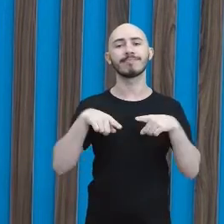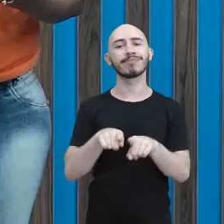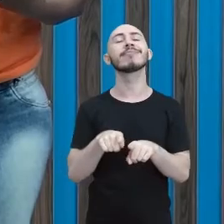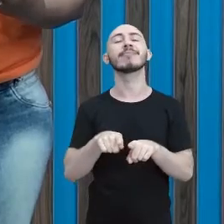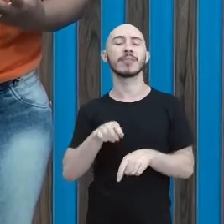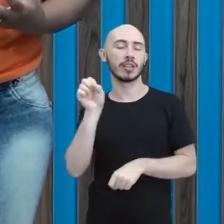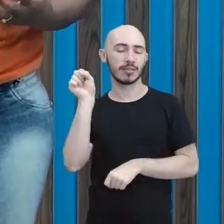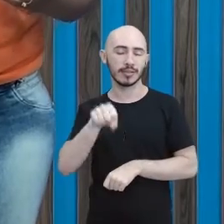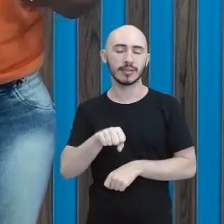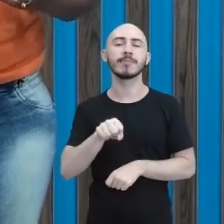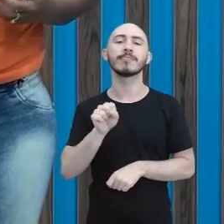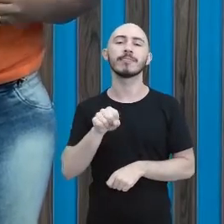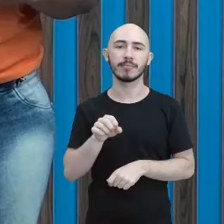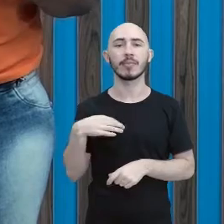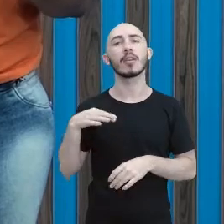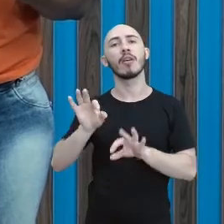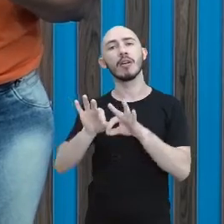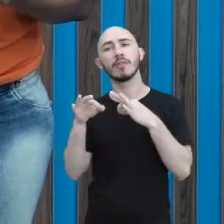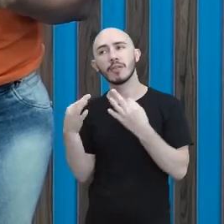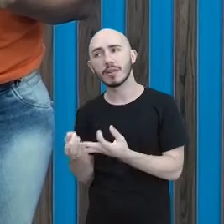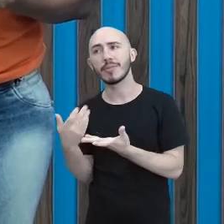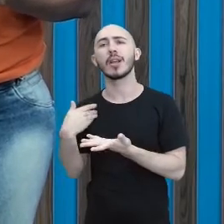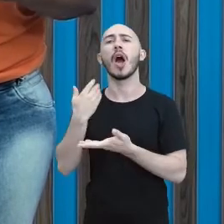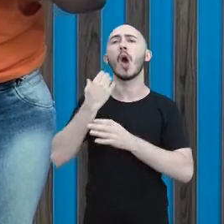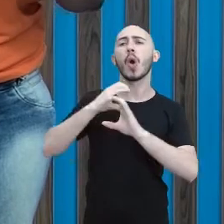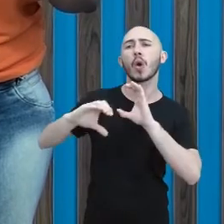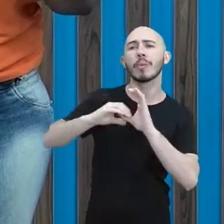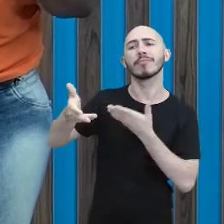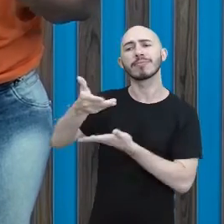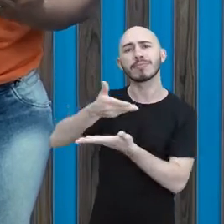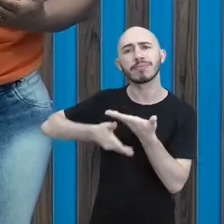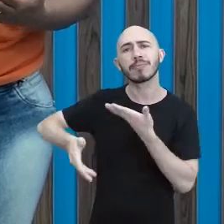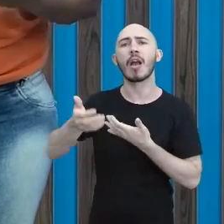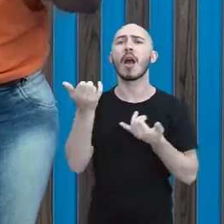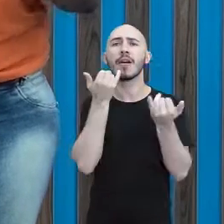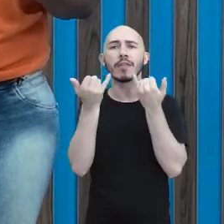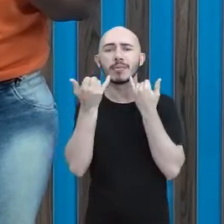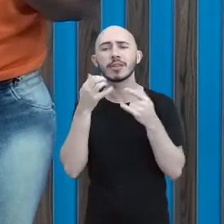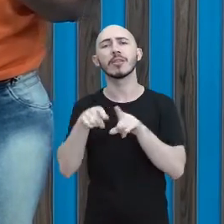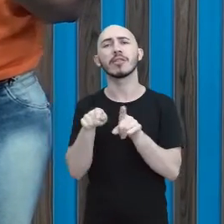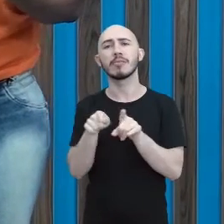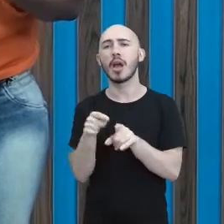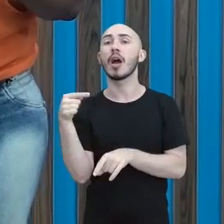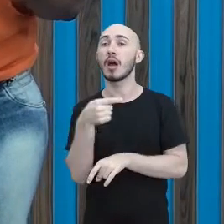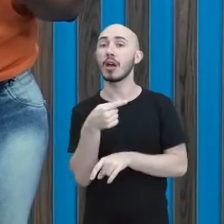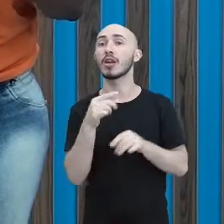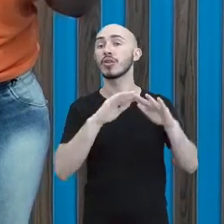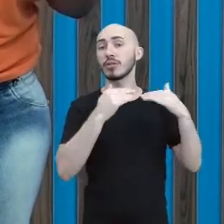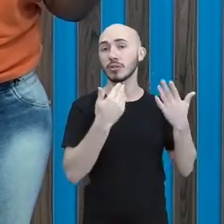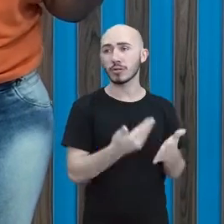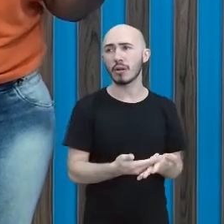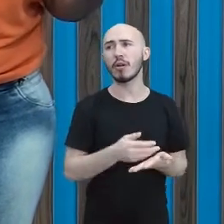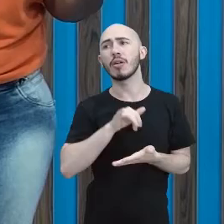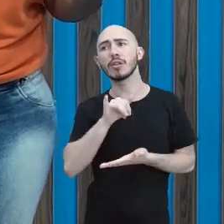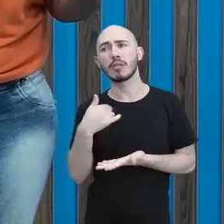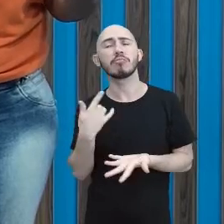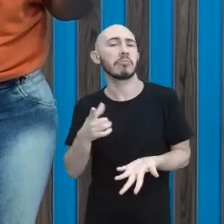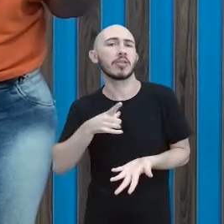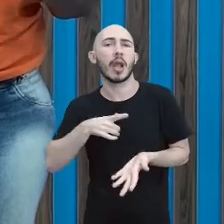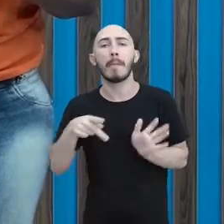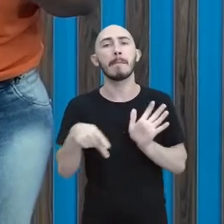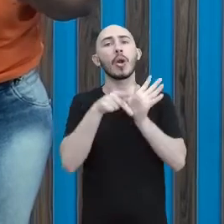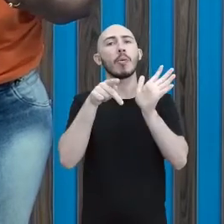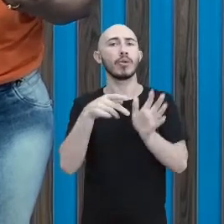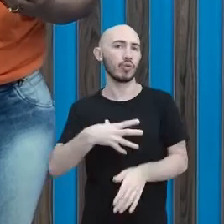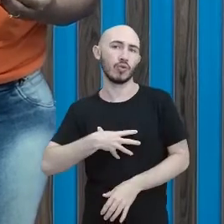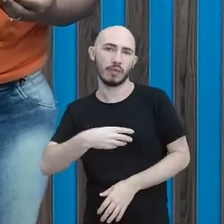não pode deixar de comunicar, de informar na escola algo que pertence ao seu filho,